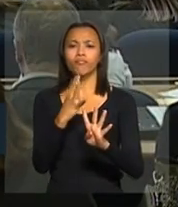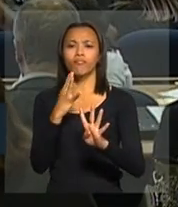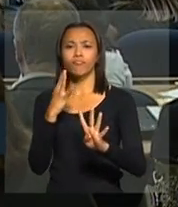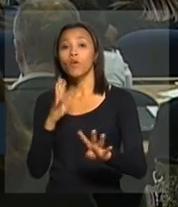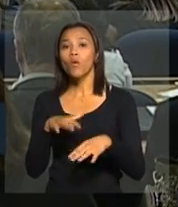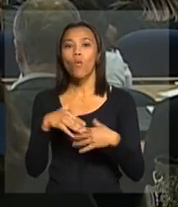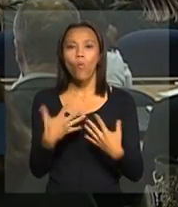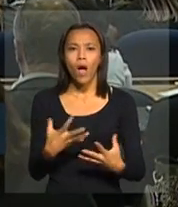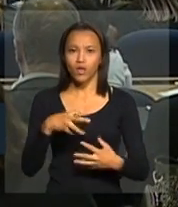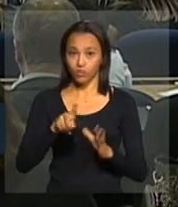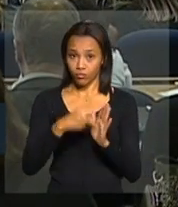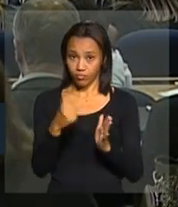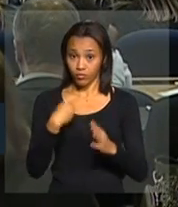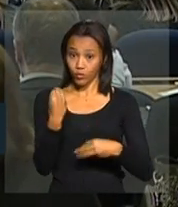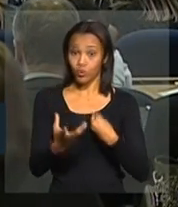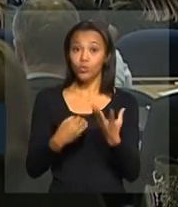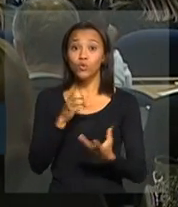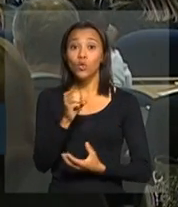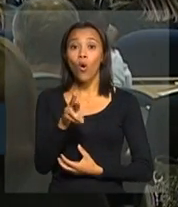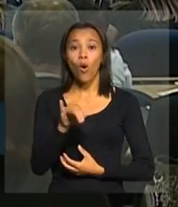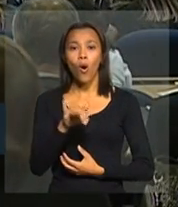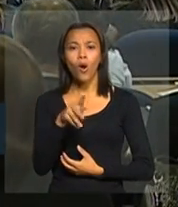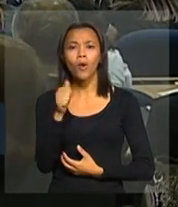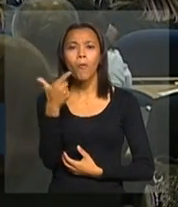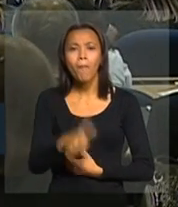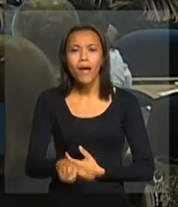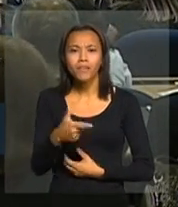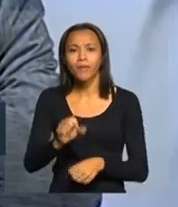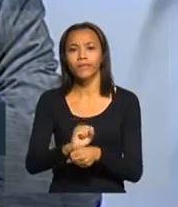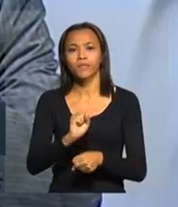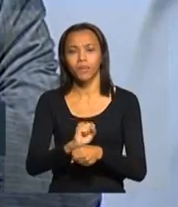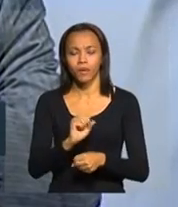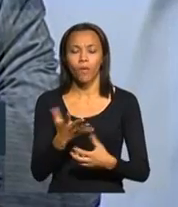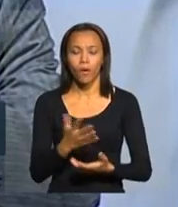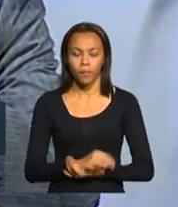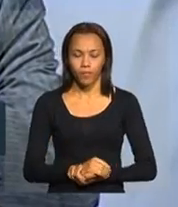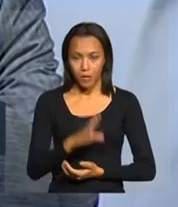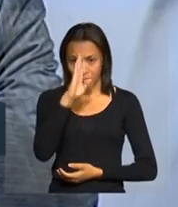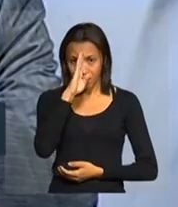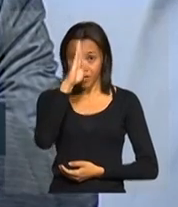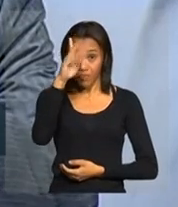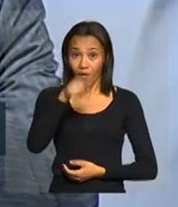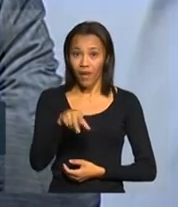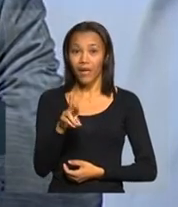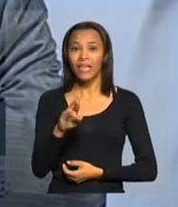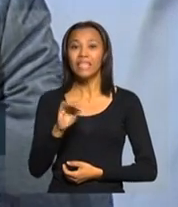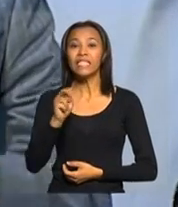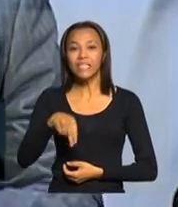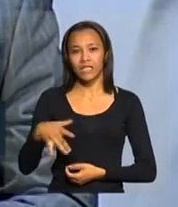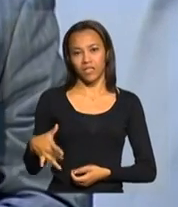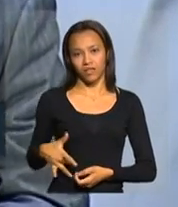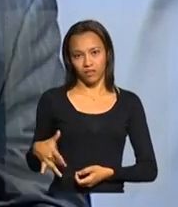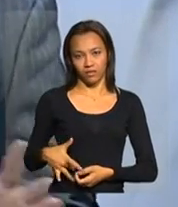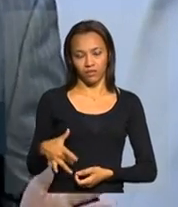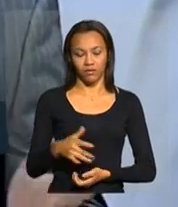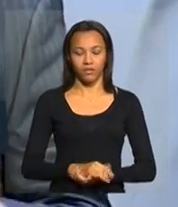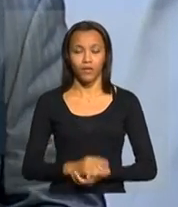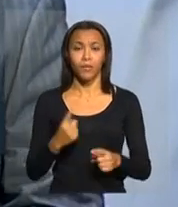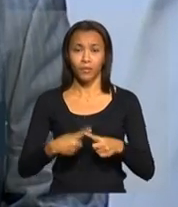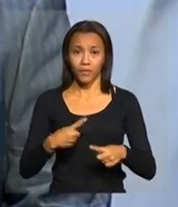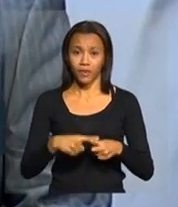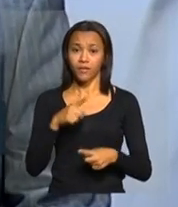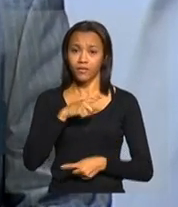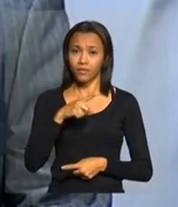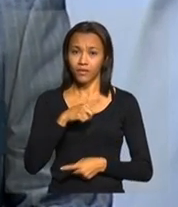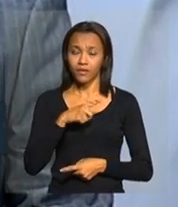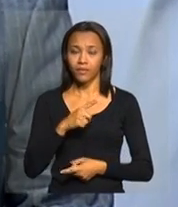são os órgãos mais demandados. A principal fila de espera é o transplante de rim, sobretudo porque tem uma